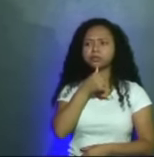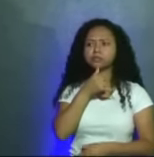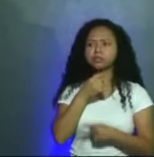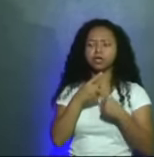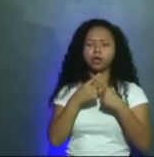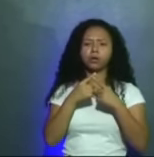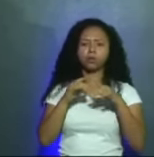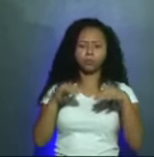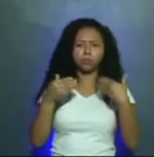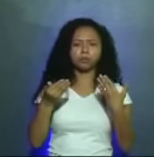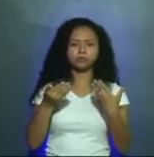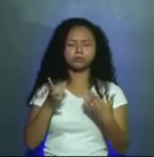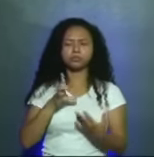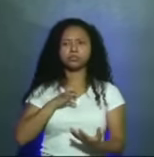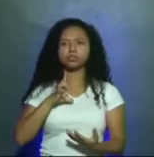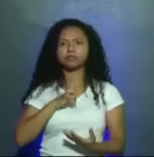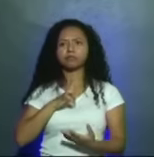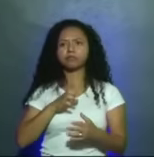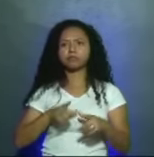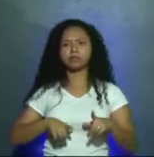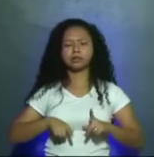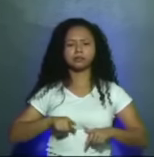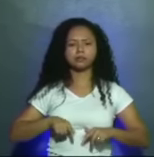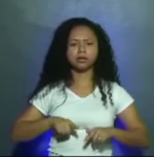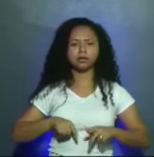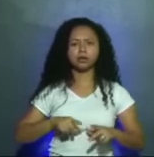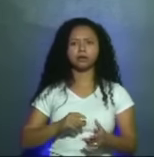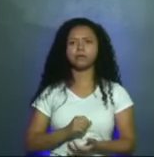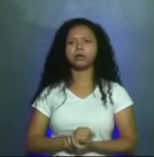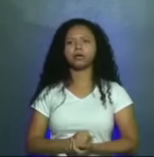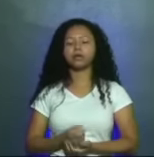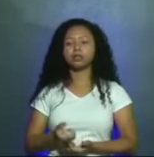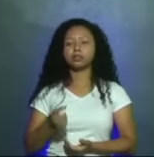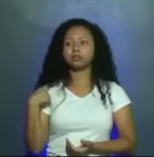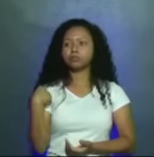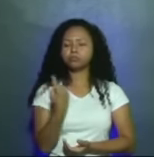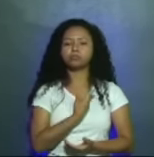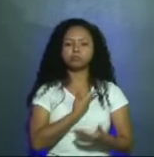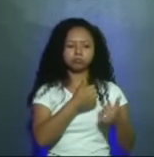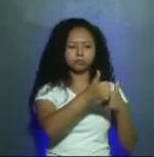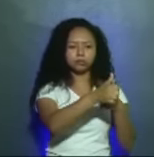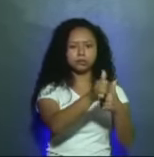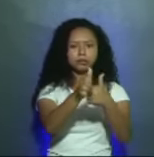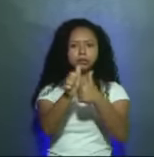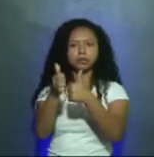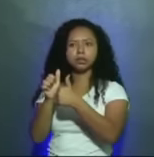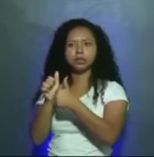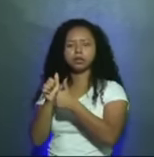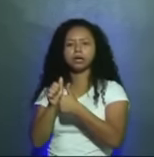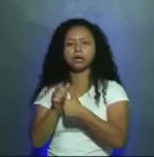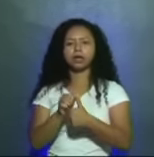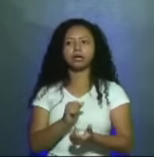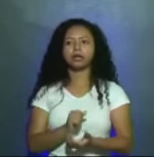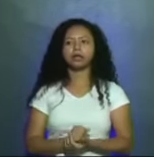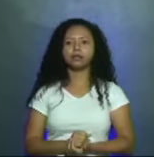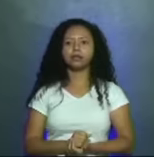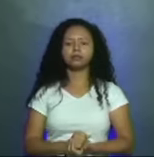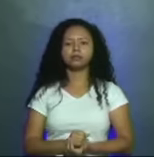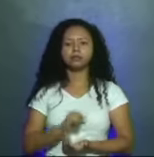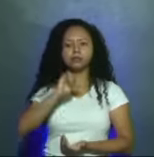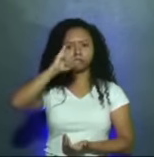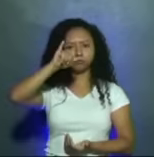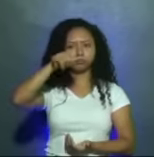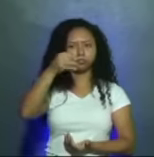Israel e nosso guia era um judeu, mas ele